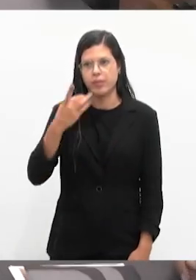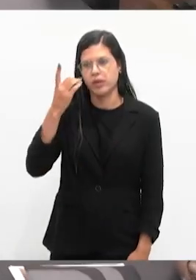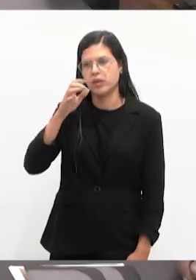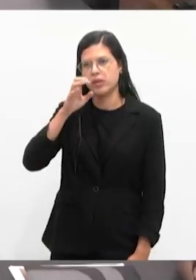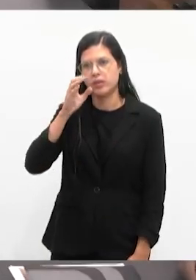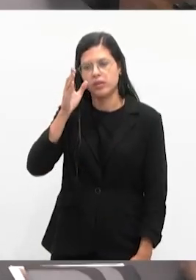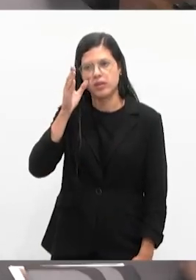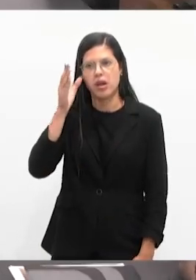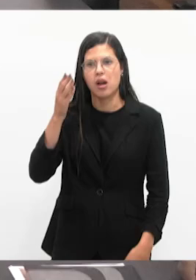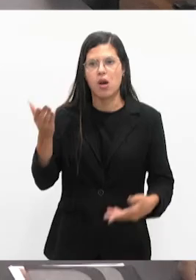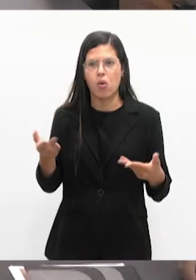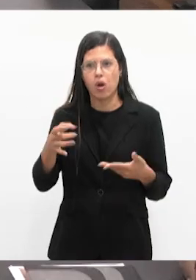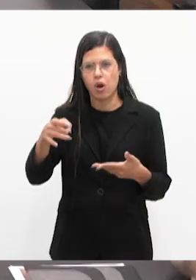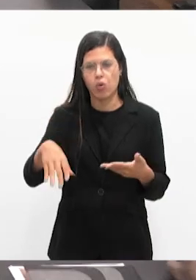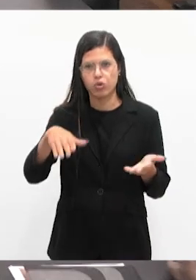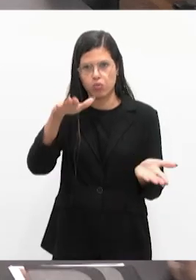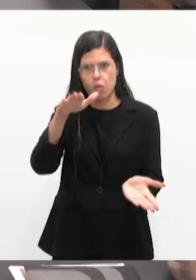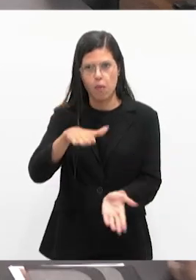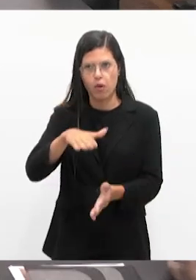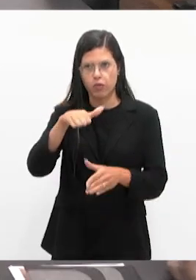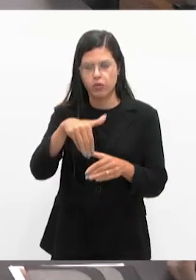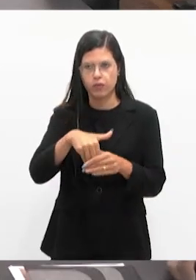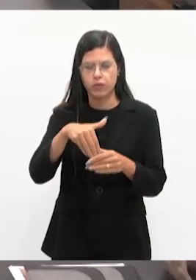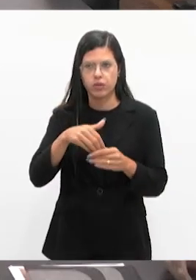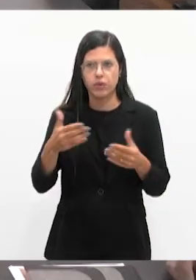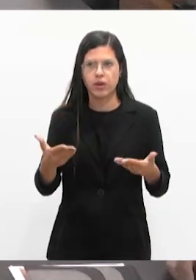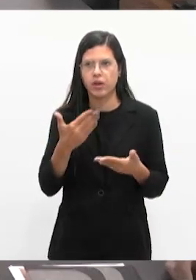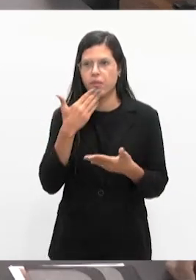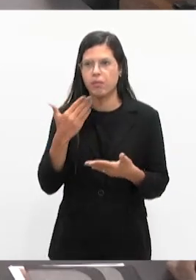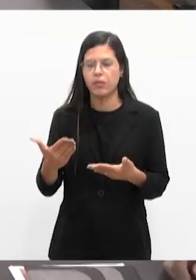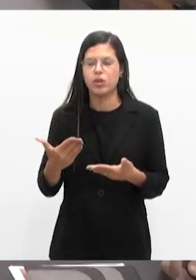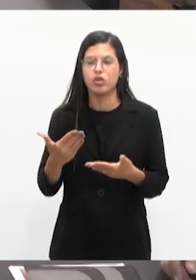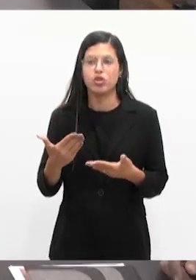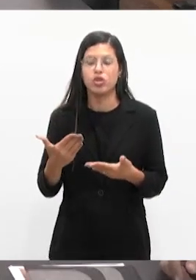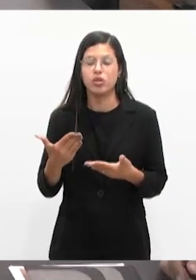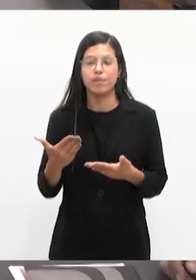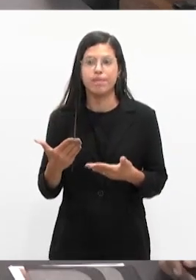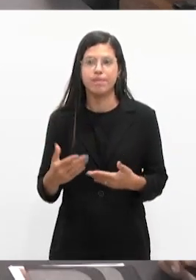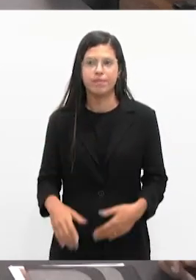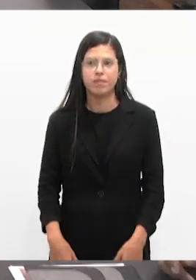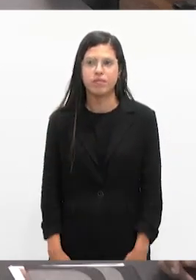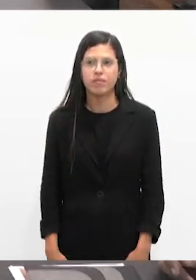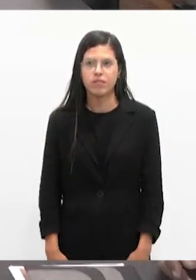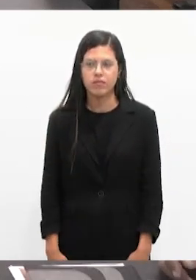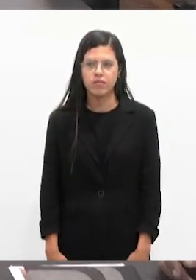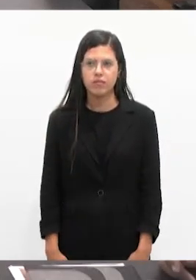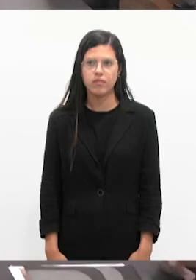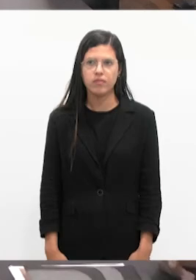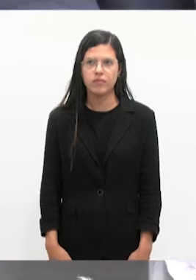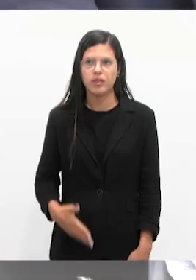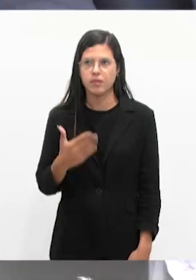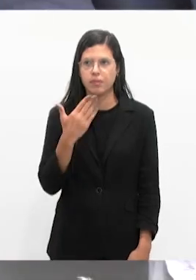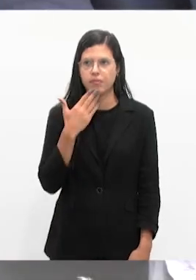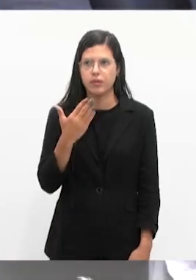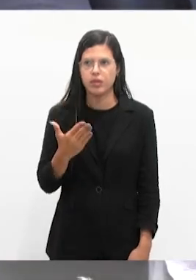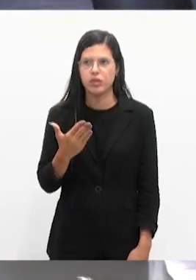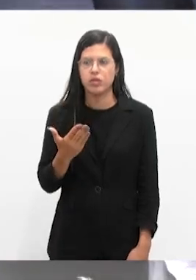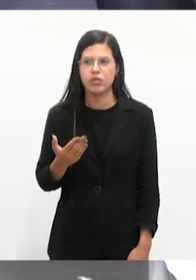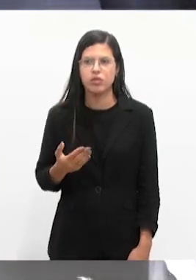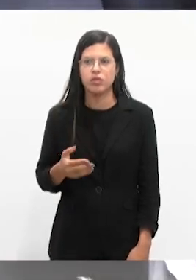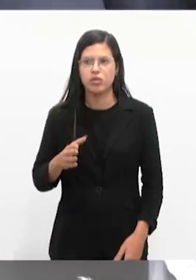aí para o último bloco de votação. Queria só solicitar uma questão de ordem para pedir Vossa